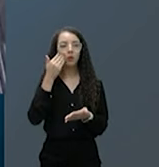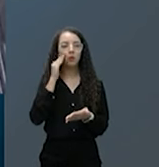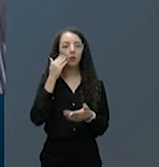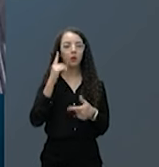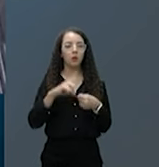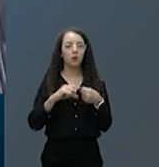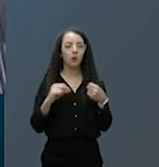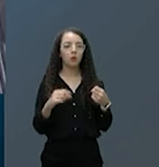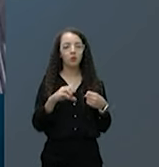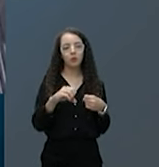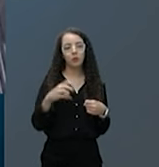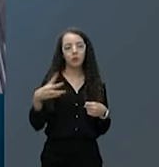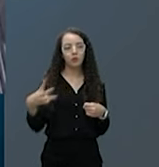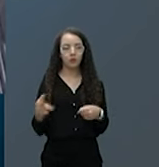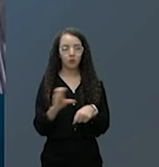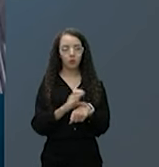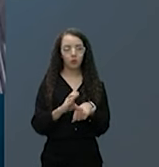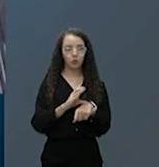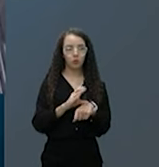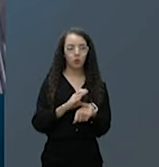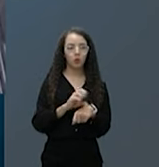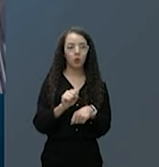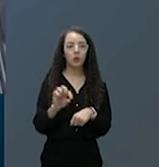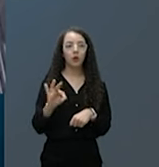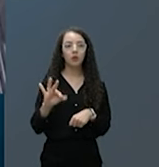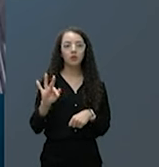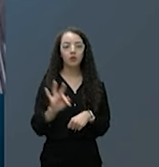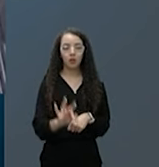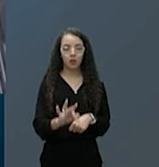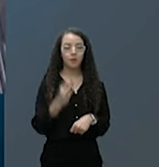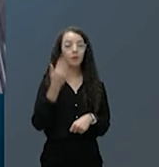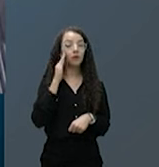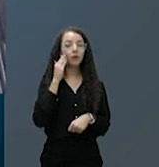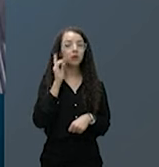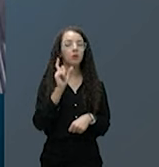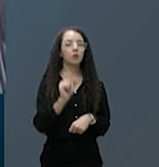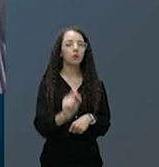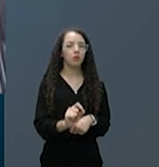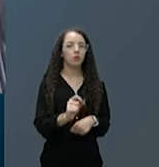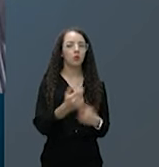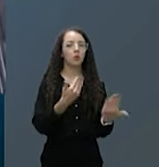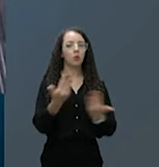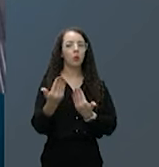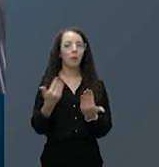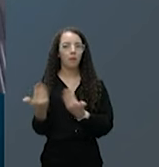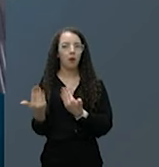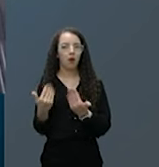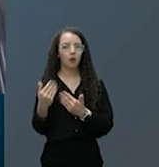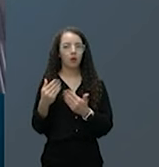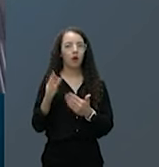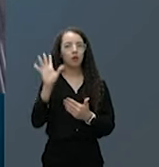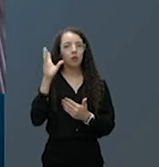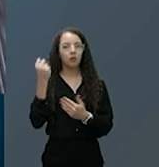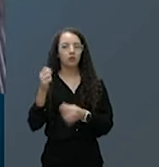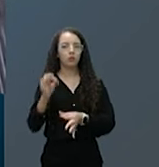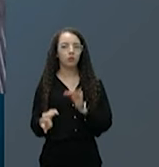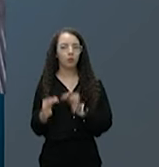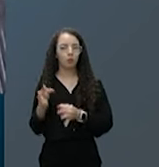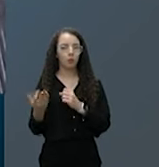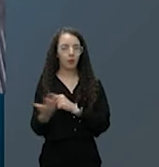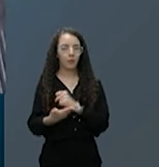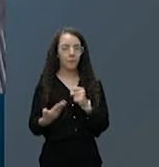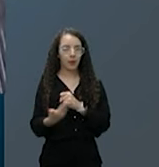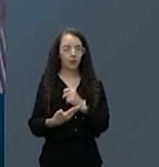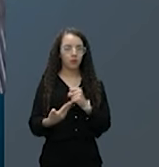Constituição Federal, o STF firmou o entendimento de que, para uma decisão judicial seja considerada motivada, não se exige o